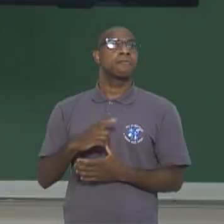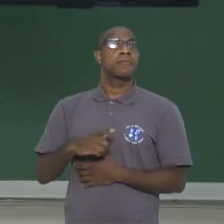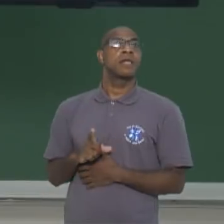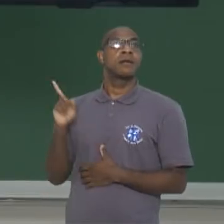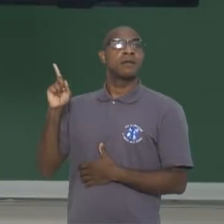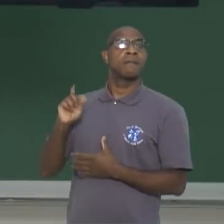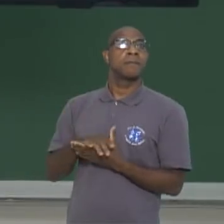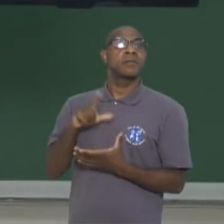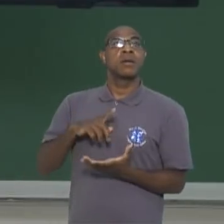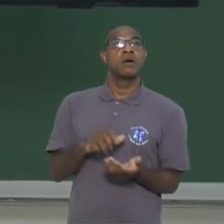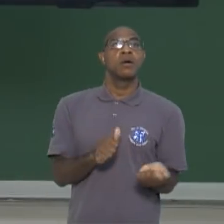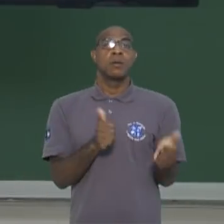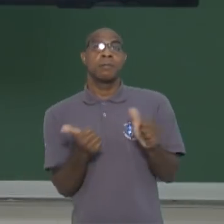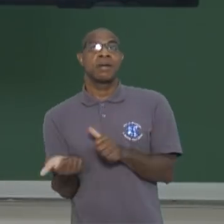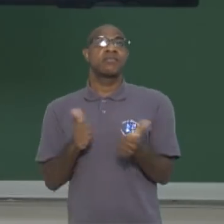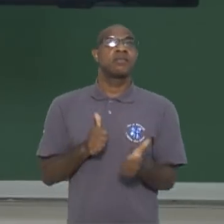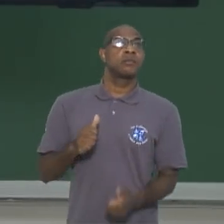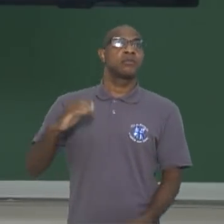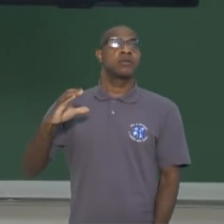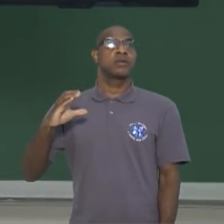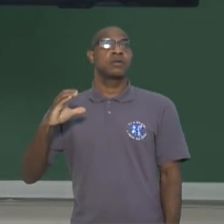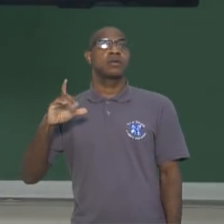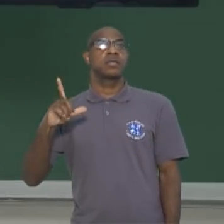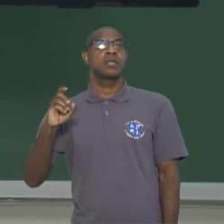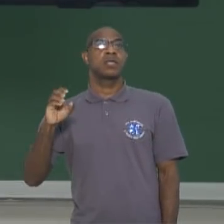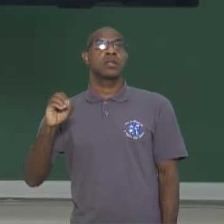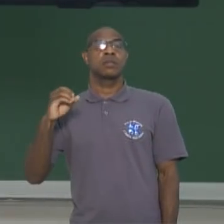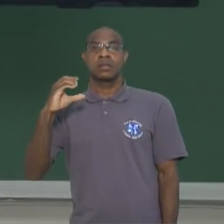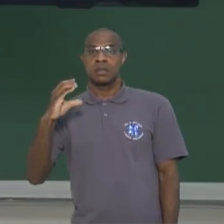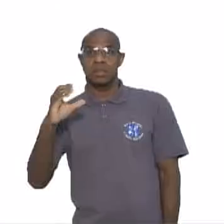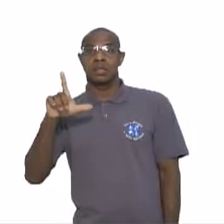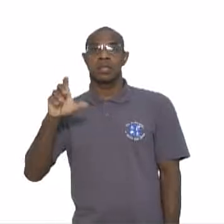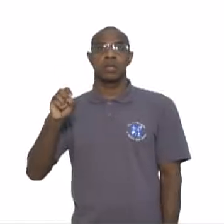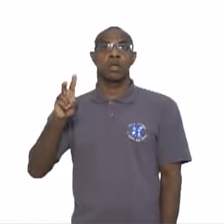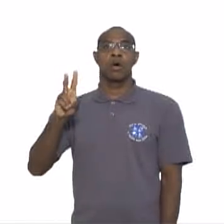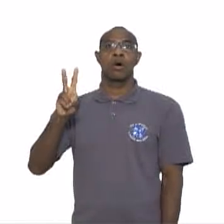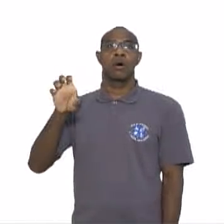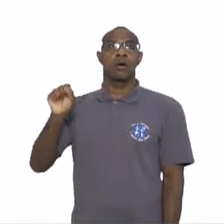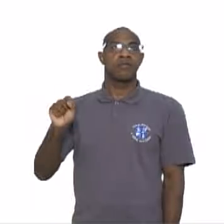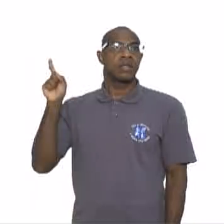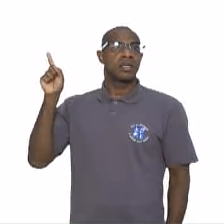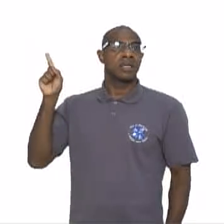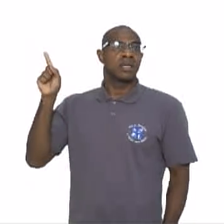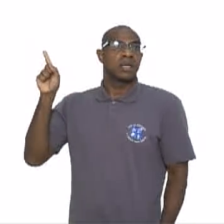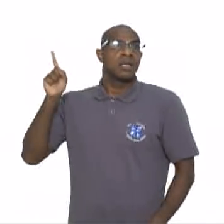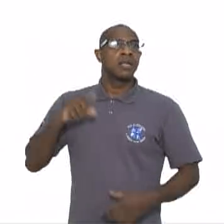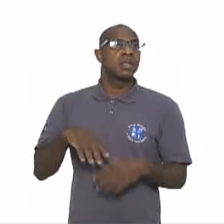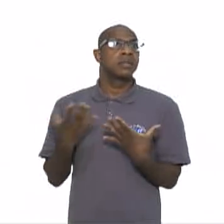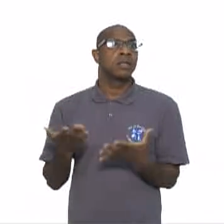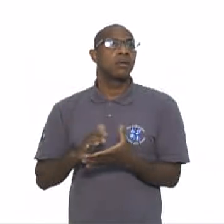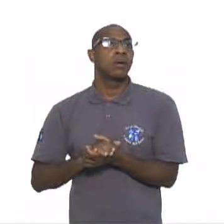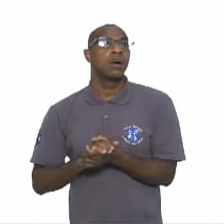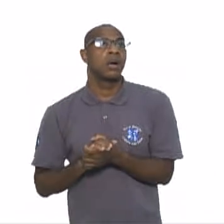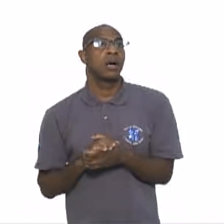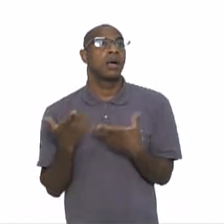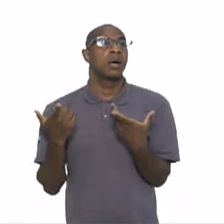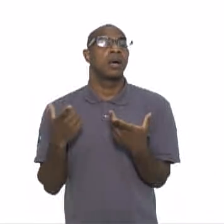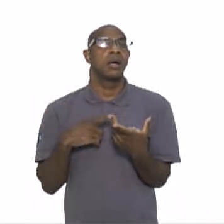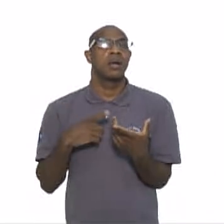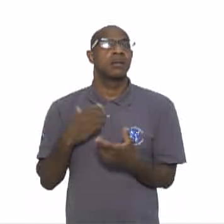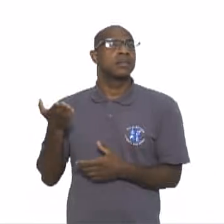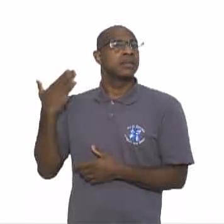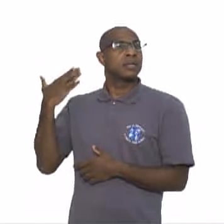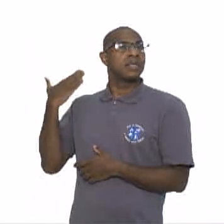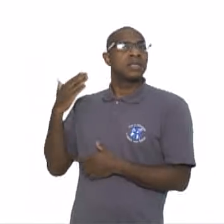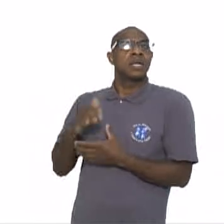o batismo de Clovis. Então aqui é uma citação, né? A cristianização praticada pela igreja vai surtir efeito. Logo no início